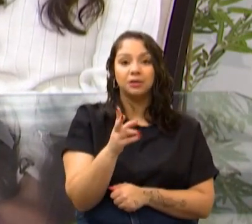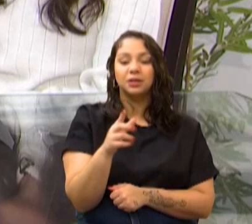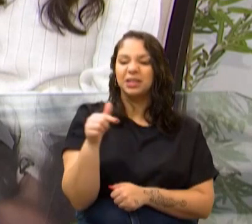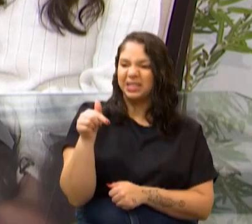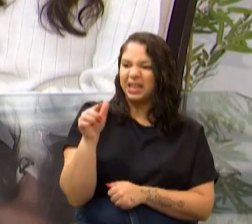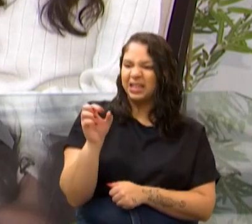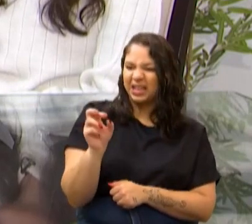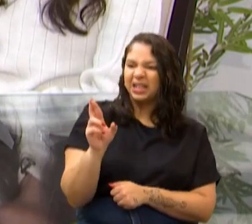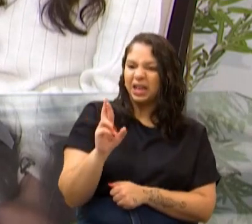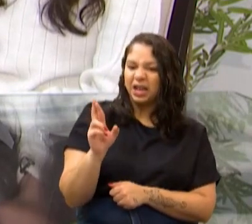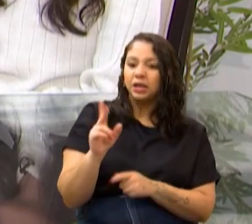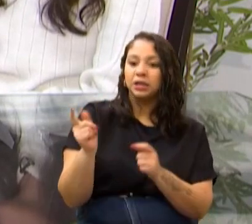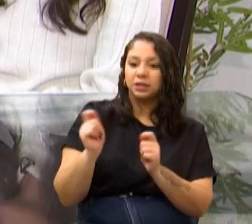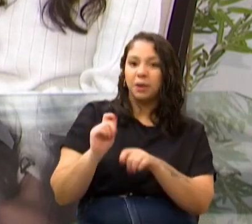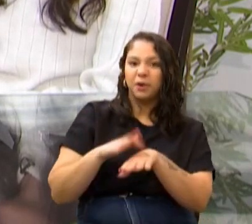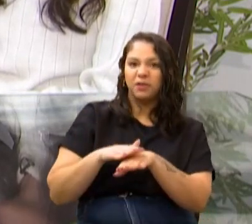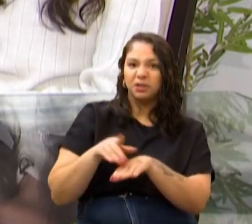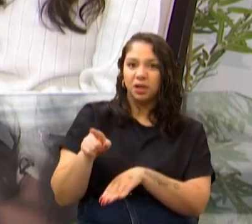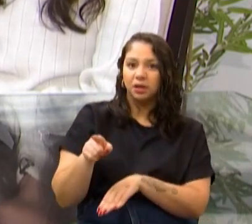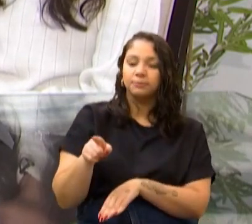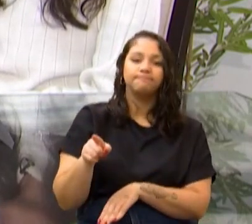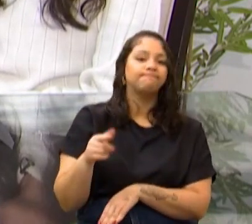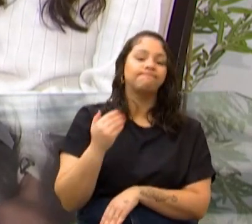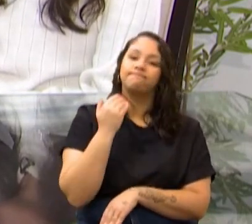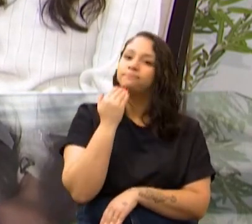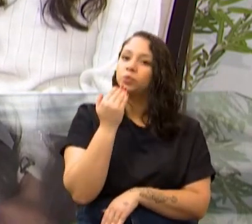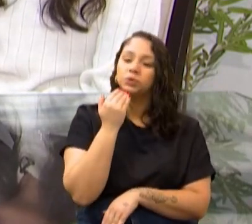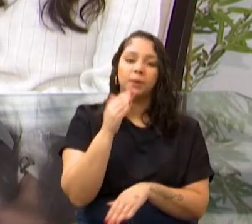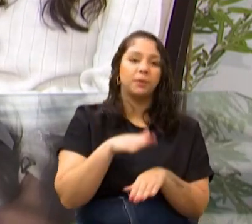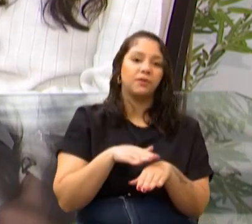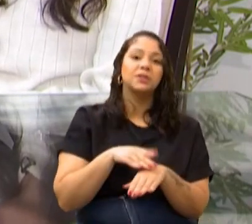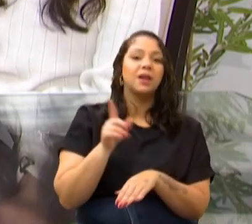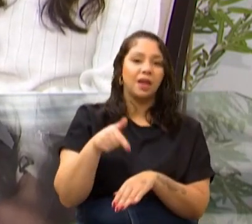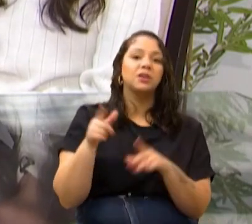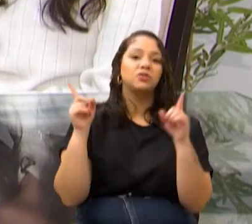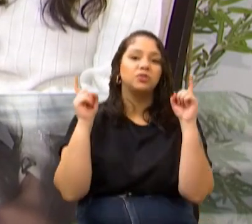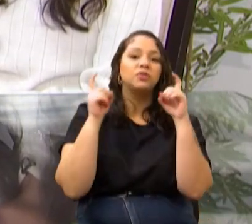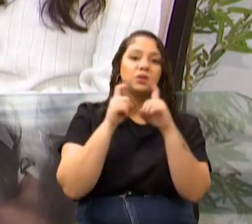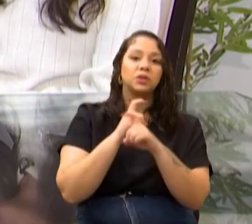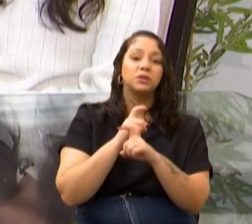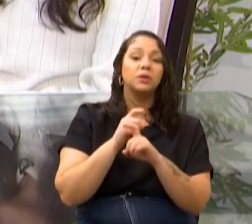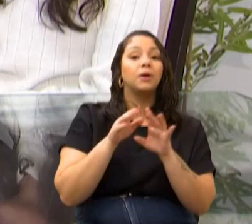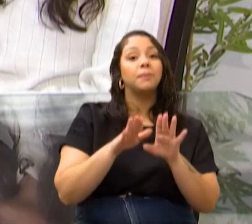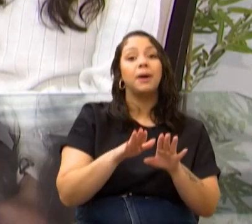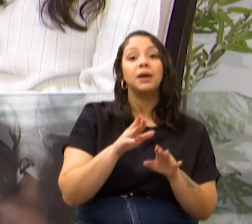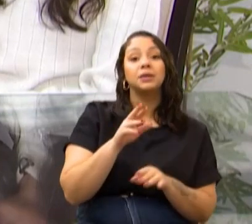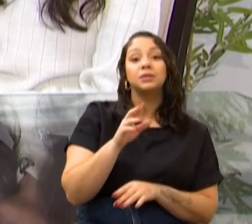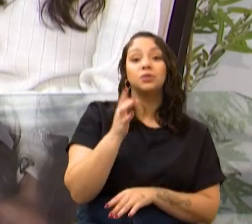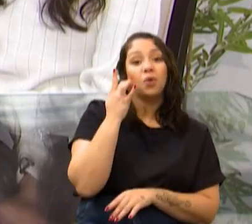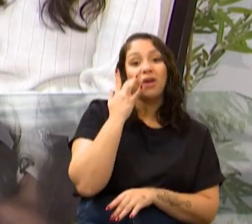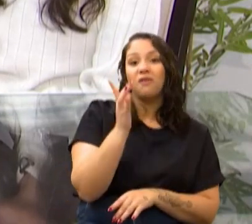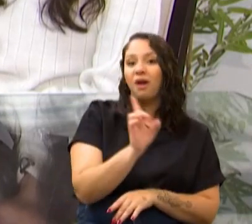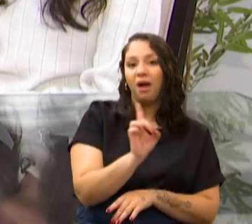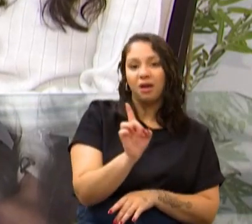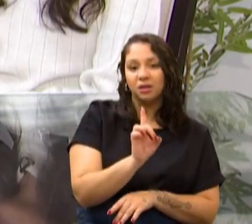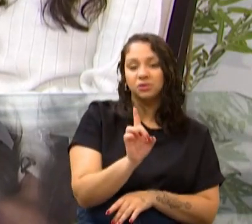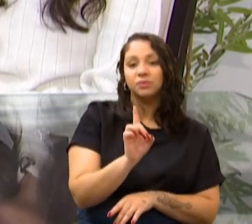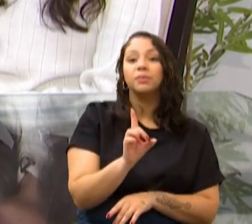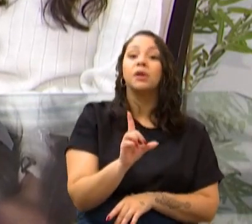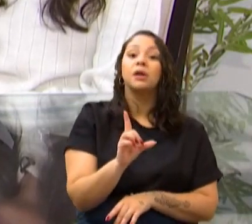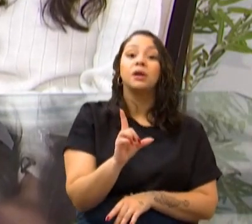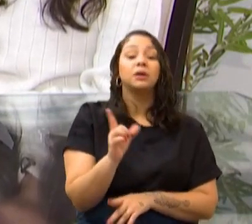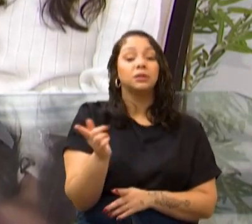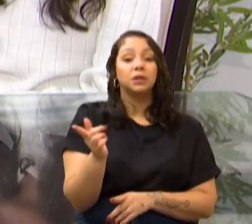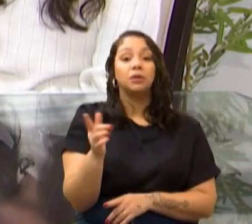R$70, 10%. Dá para fazer muita coisa com isso? Não dá para fazer. É difícil? Mas ninguém disse que